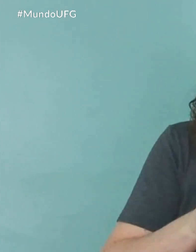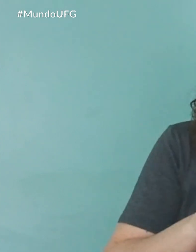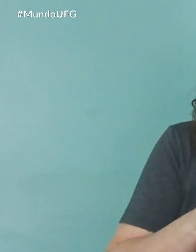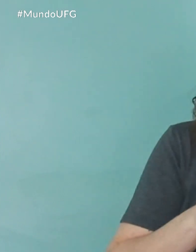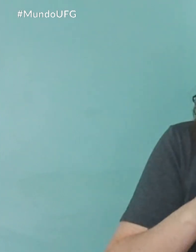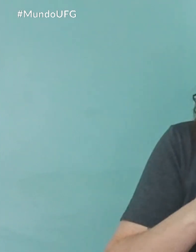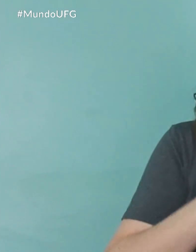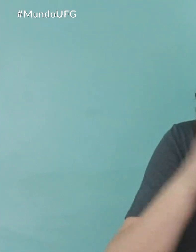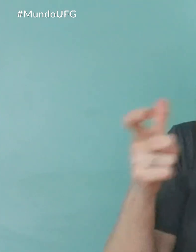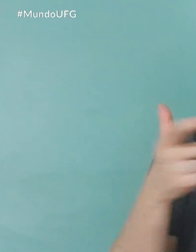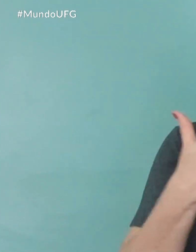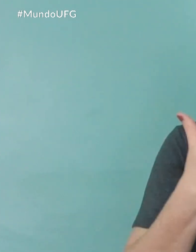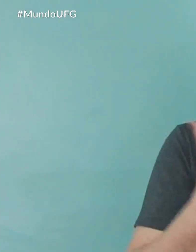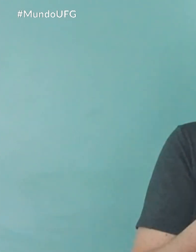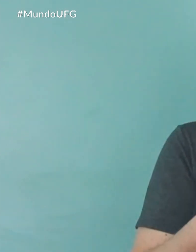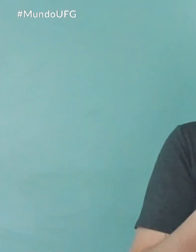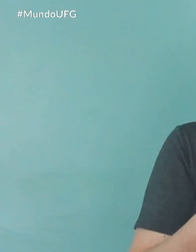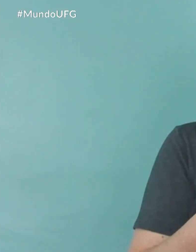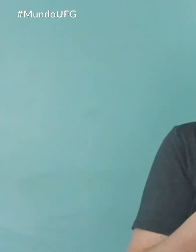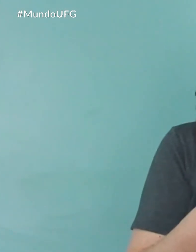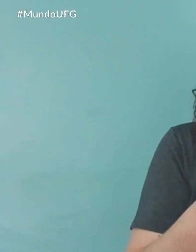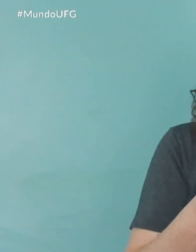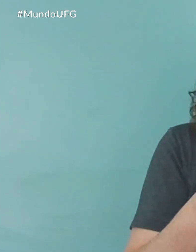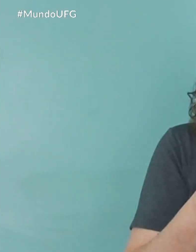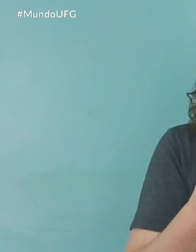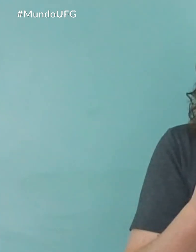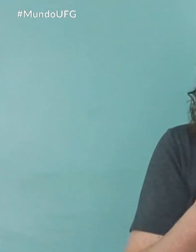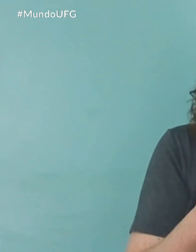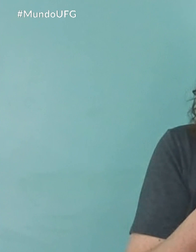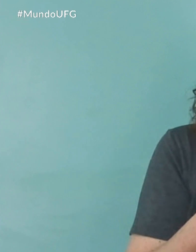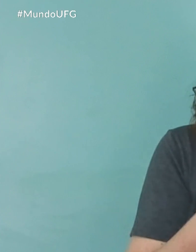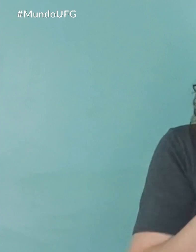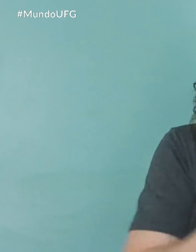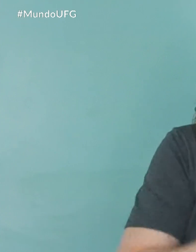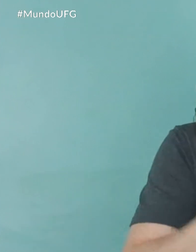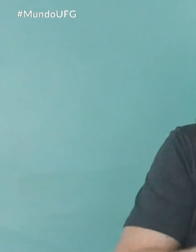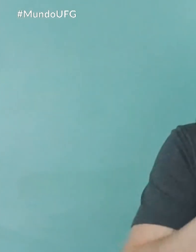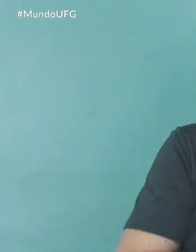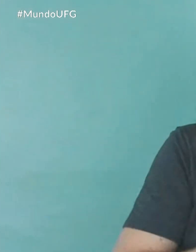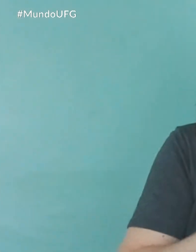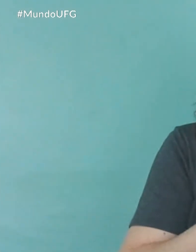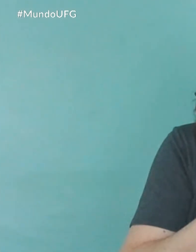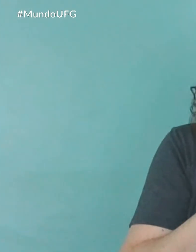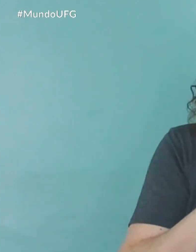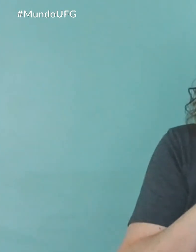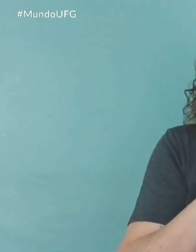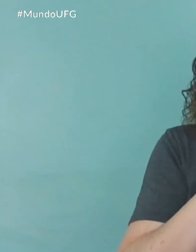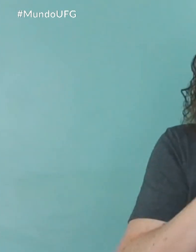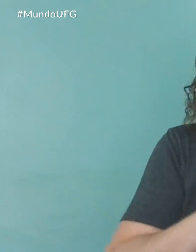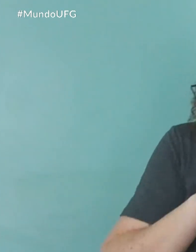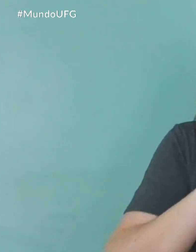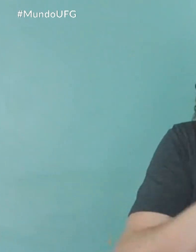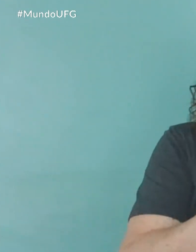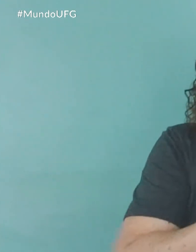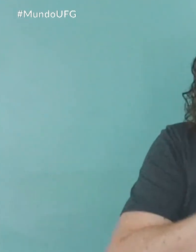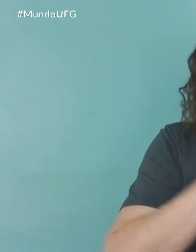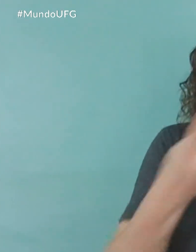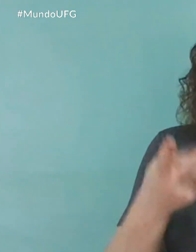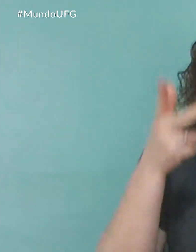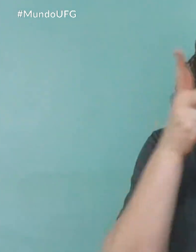rápidas, né? O material audiovisual ele precisa ser editado, então nós temos muitas